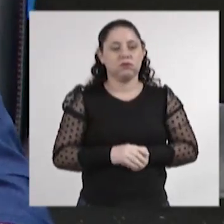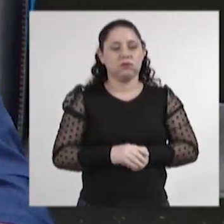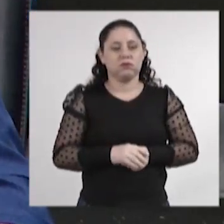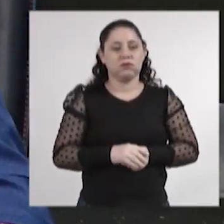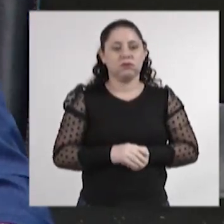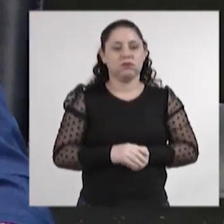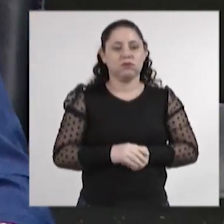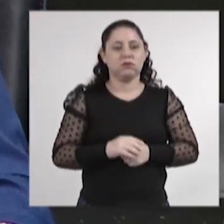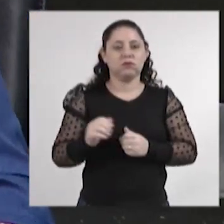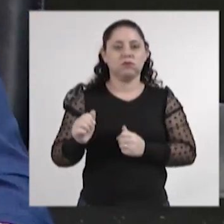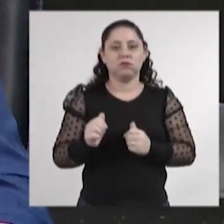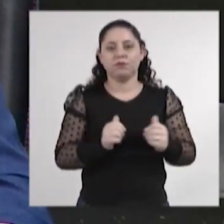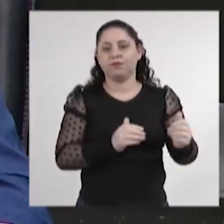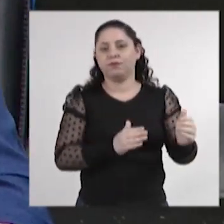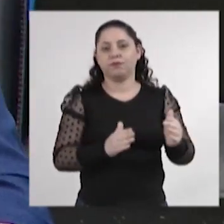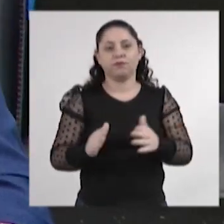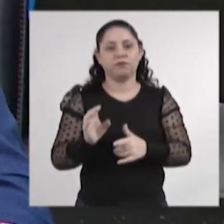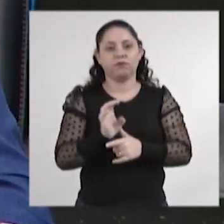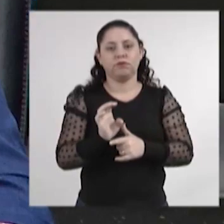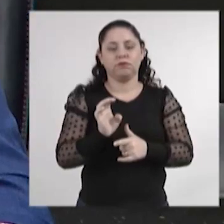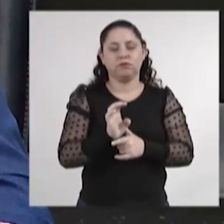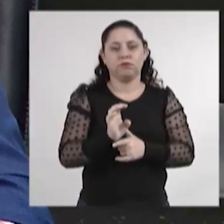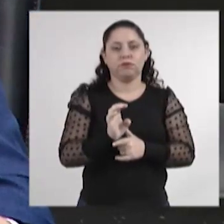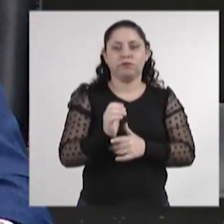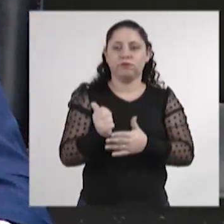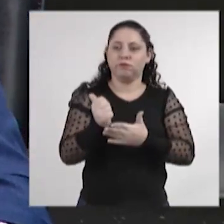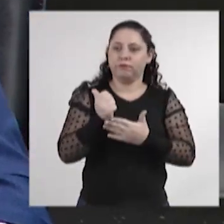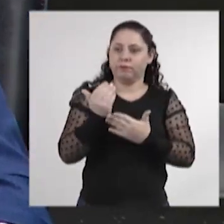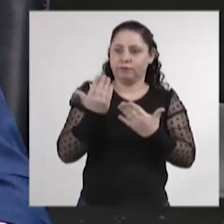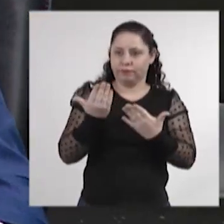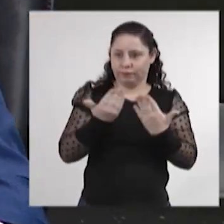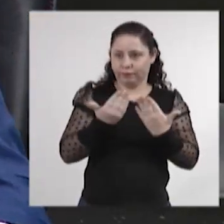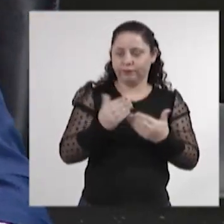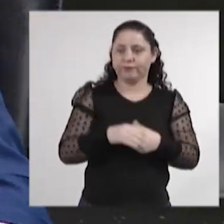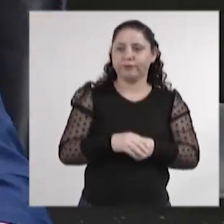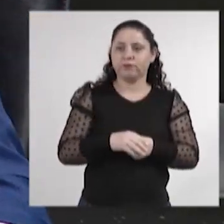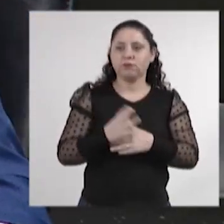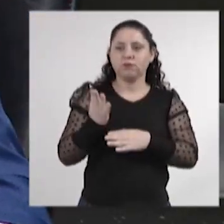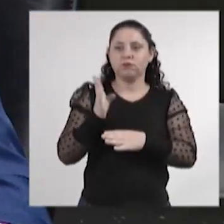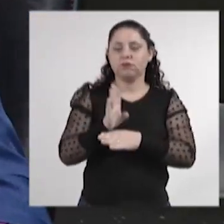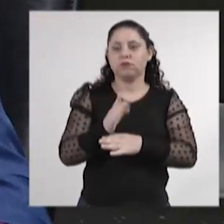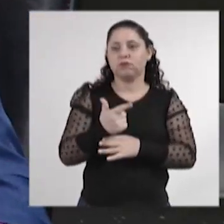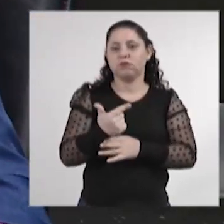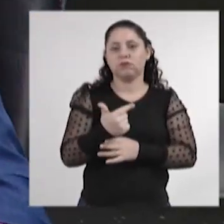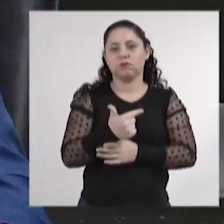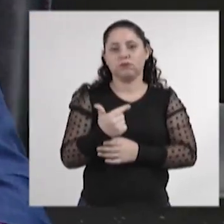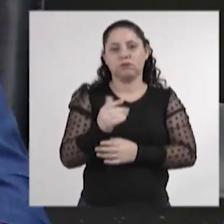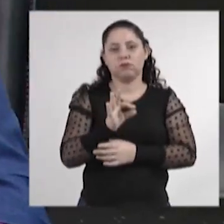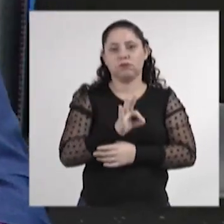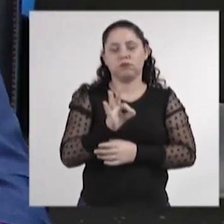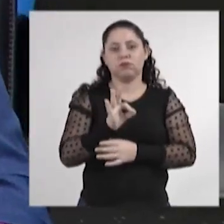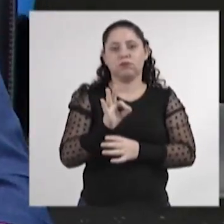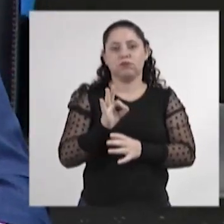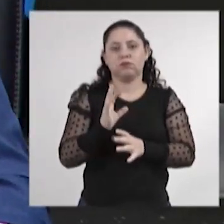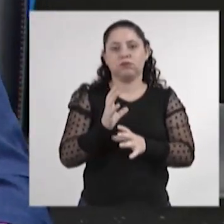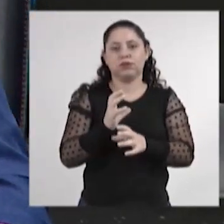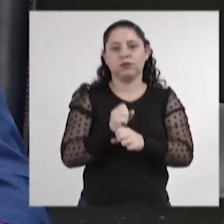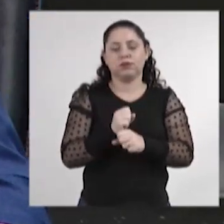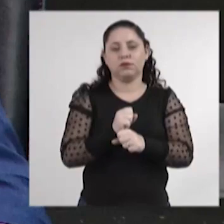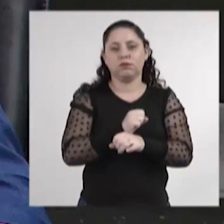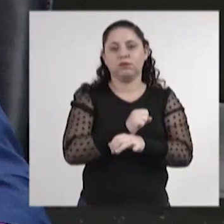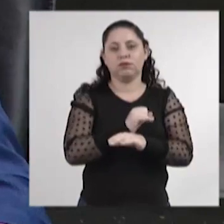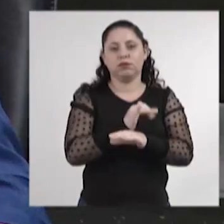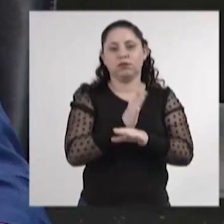Os rios do Mato Grosso do Sul, pelo que você trouxe para a gente, contribui aí com 22% do total de sedimentos